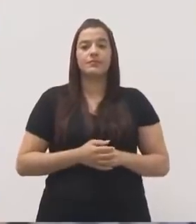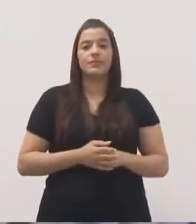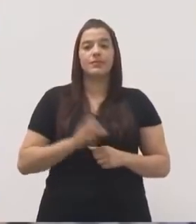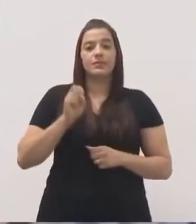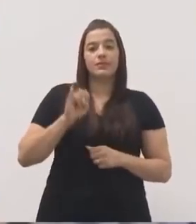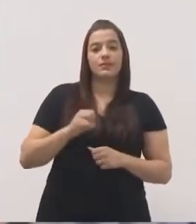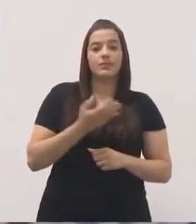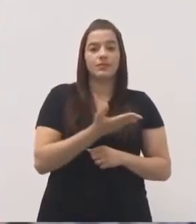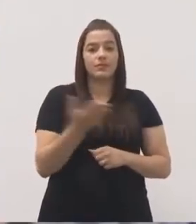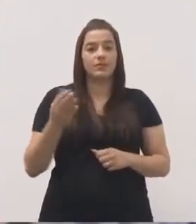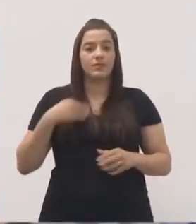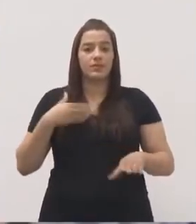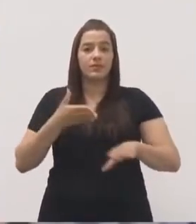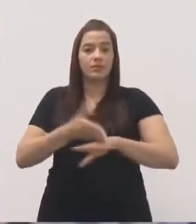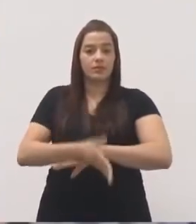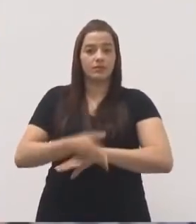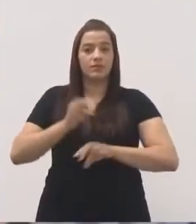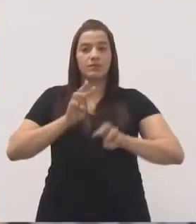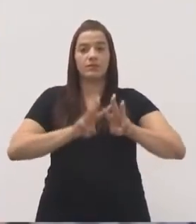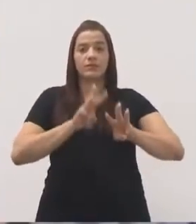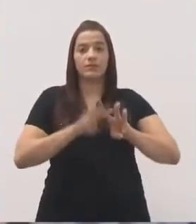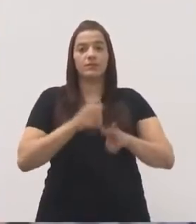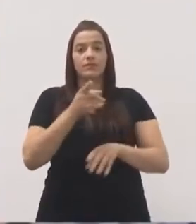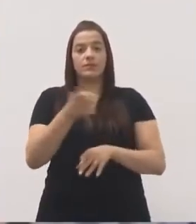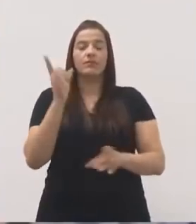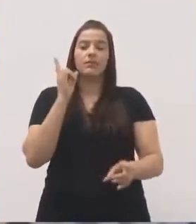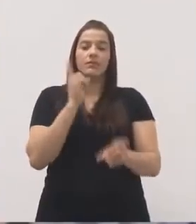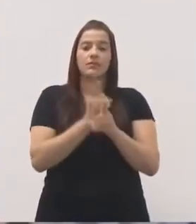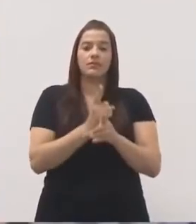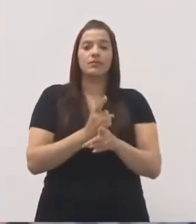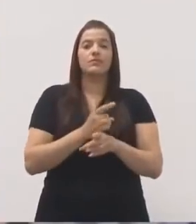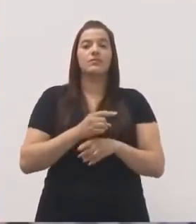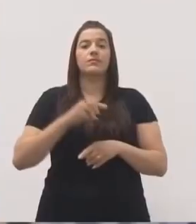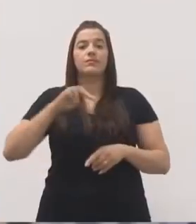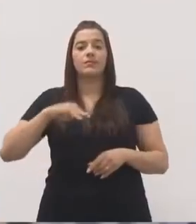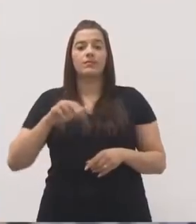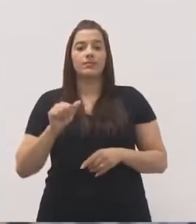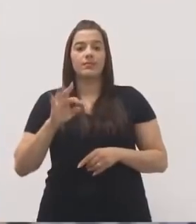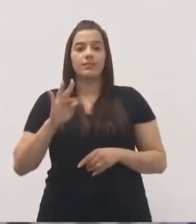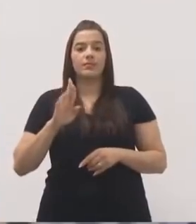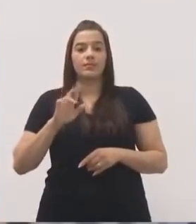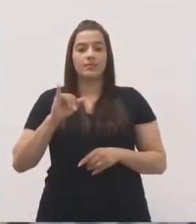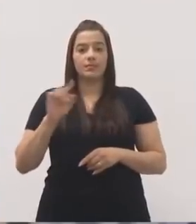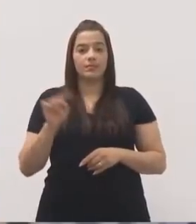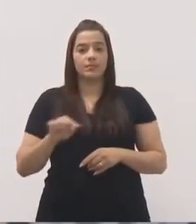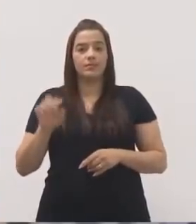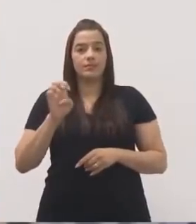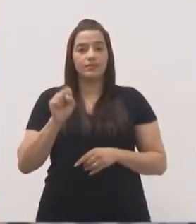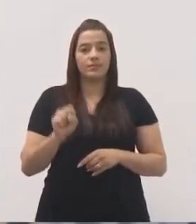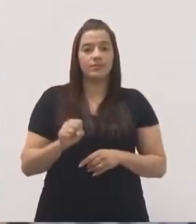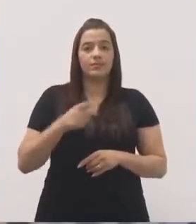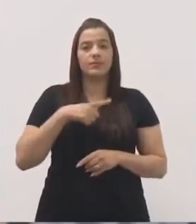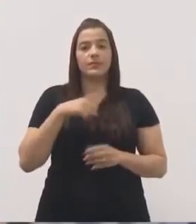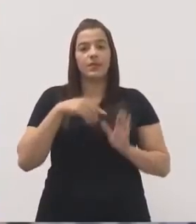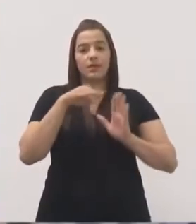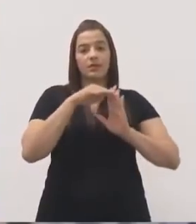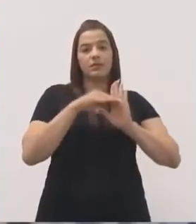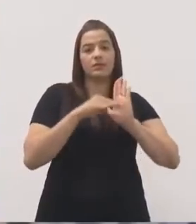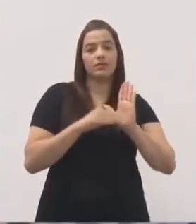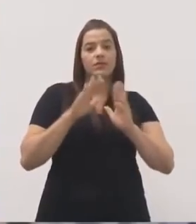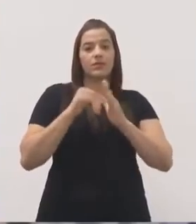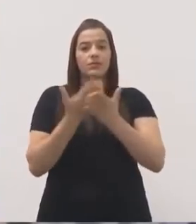acessar o site do INEP, você vai encontrar lá as matrizes. Essa parte amostral, nós não recebemos a lista de escolas